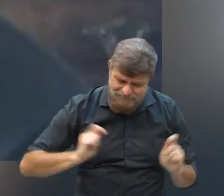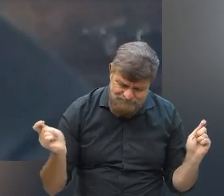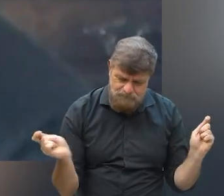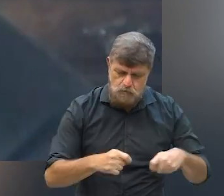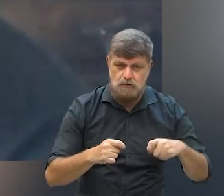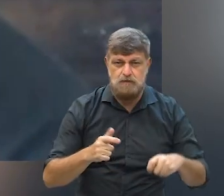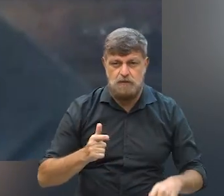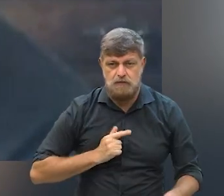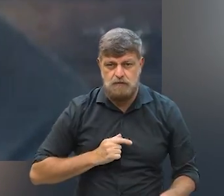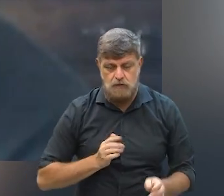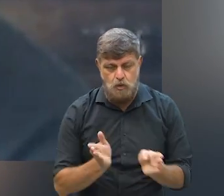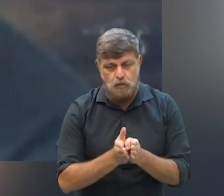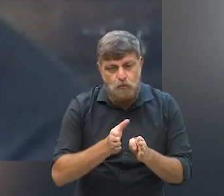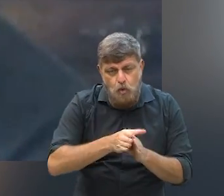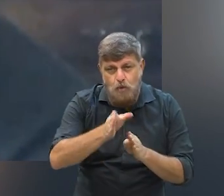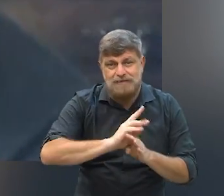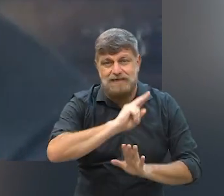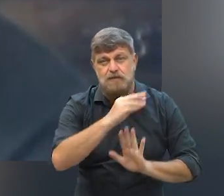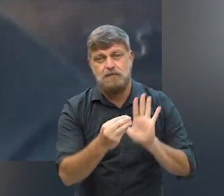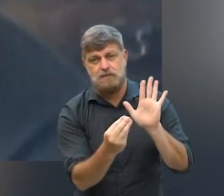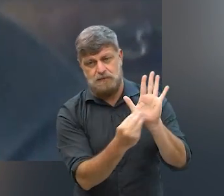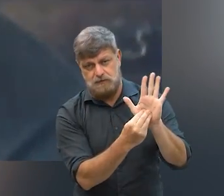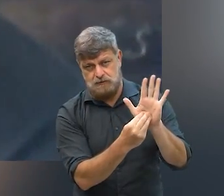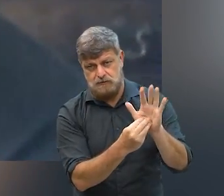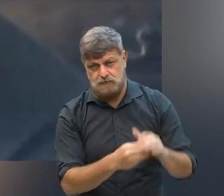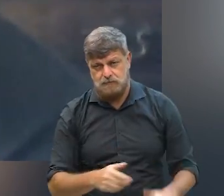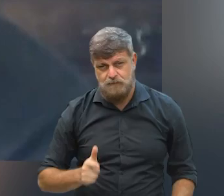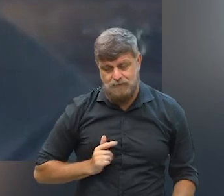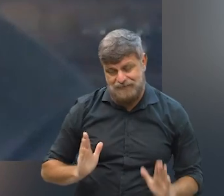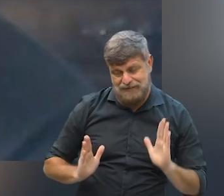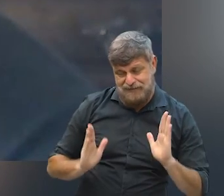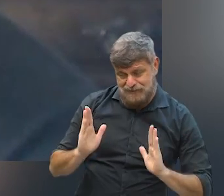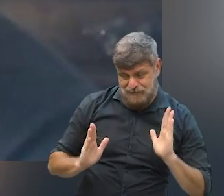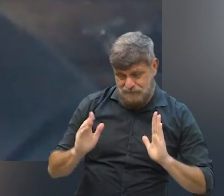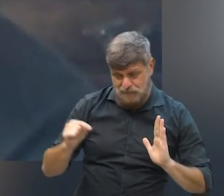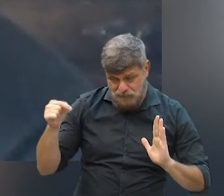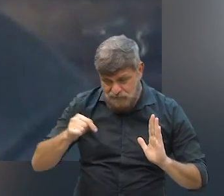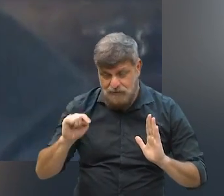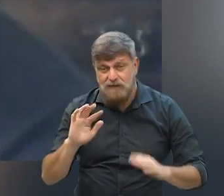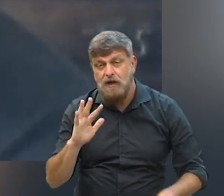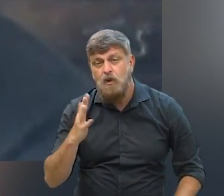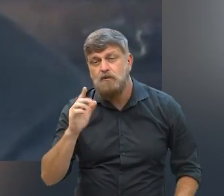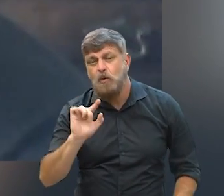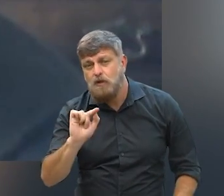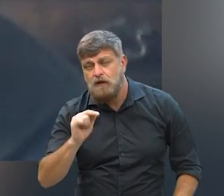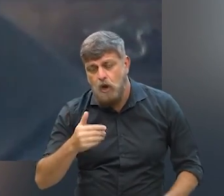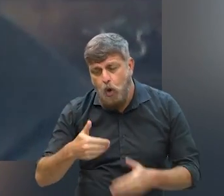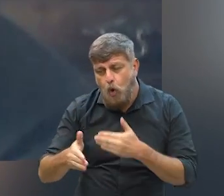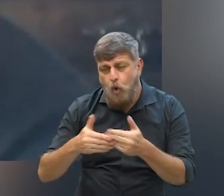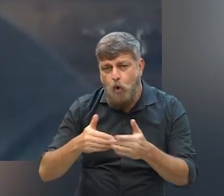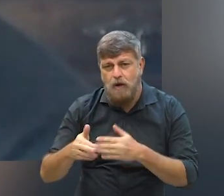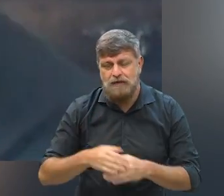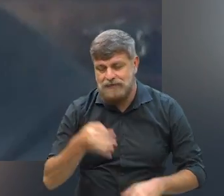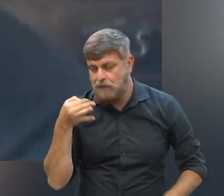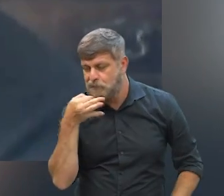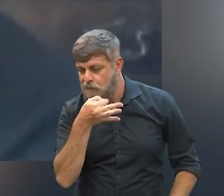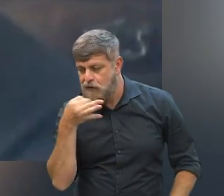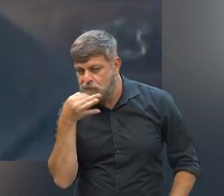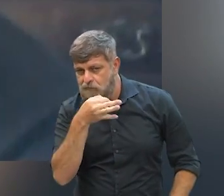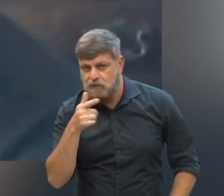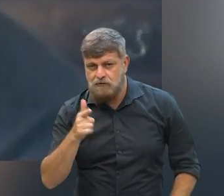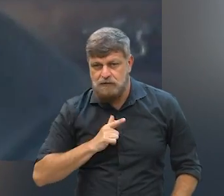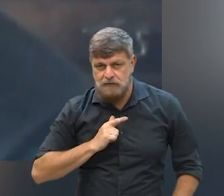mais para o Conselho do Meio Ambiente. Ainda mais nesses tempos em que qualquer coisa que a gente fale